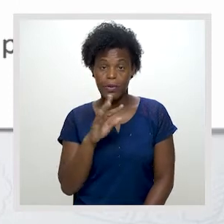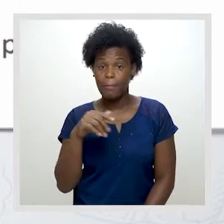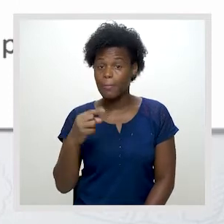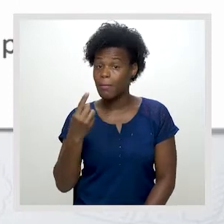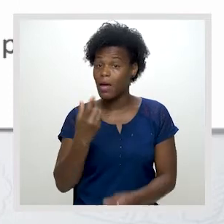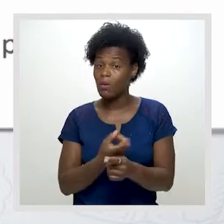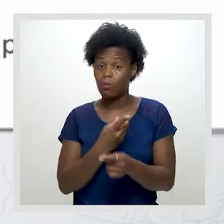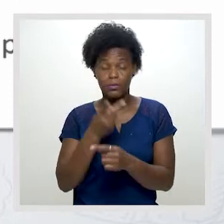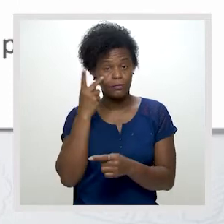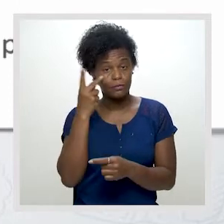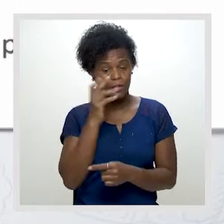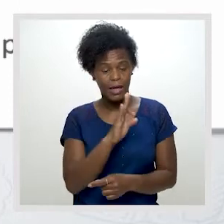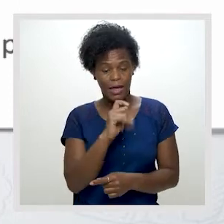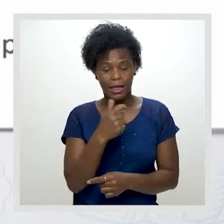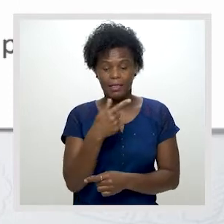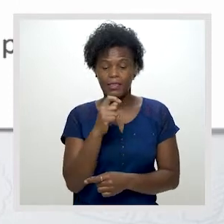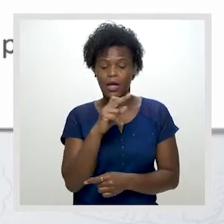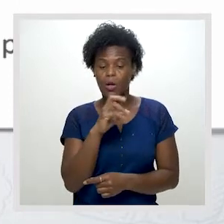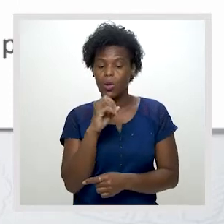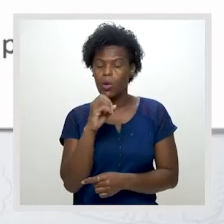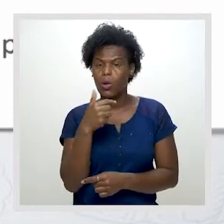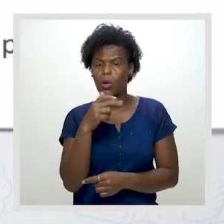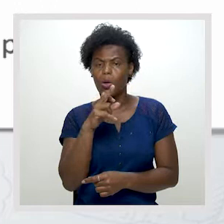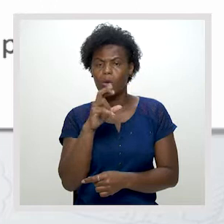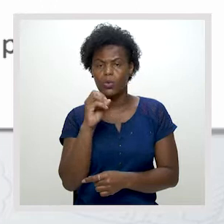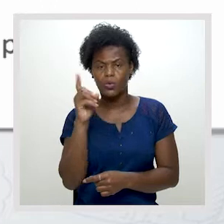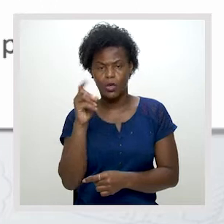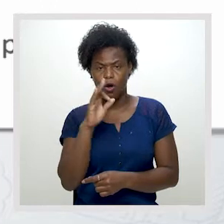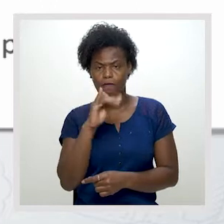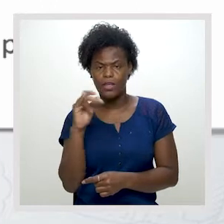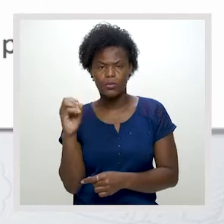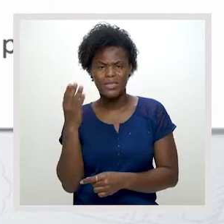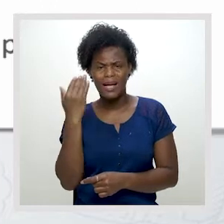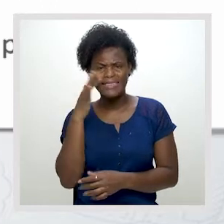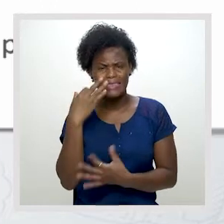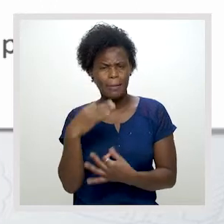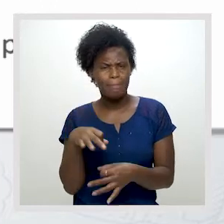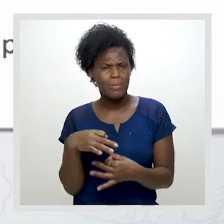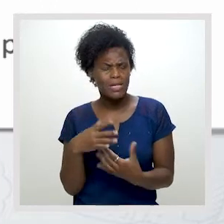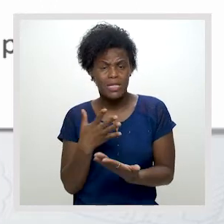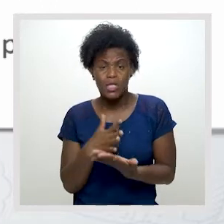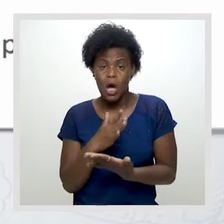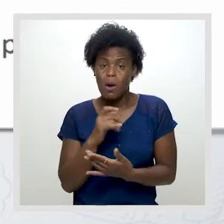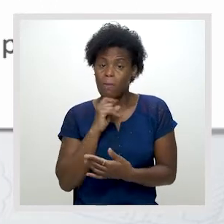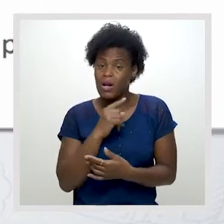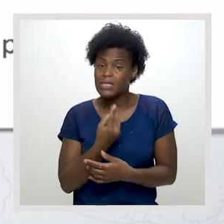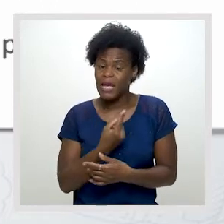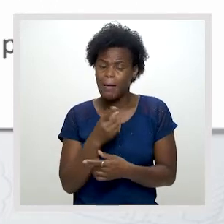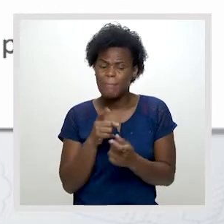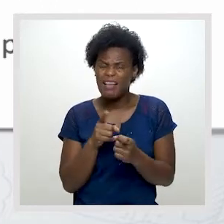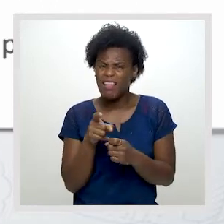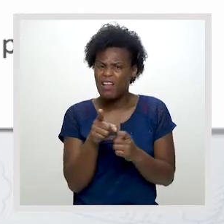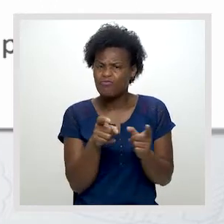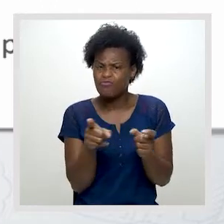seres vivos heterotróficos eram muito simples e, portanto, só poderiam ser as